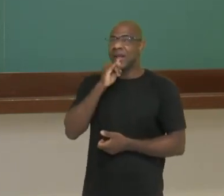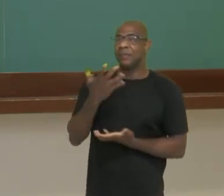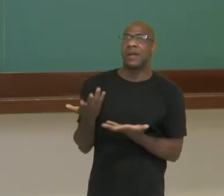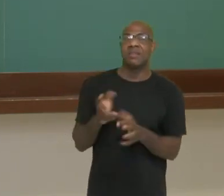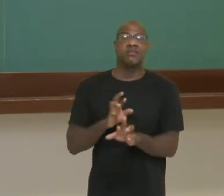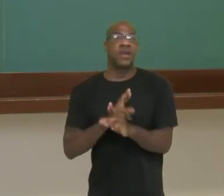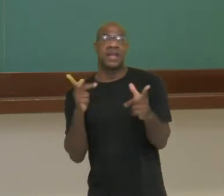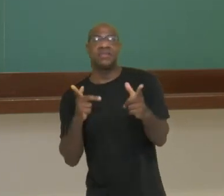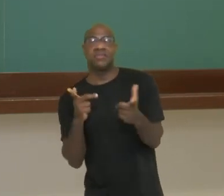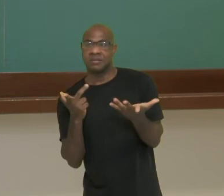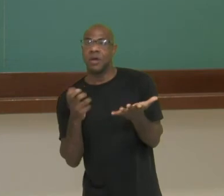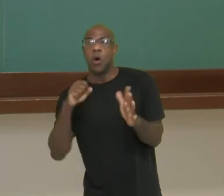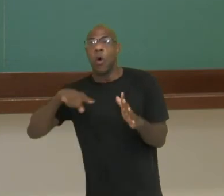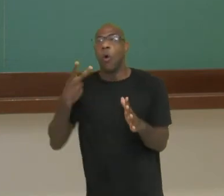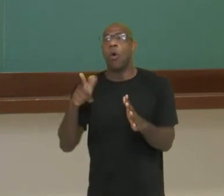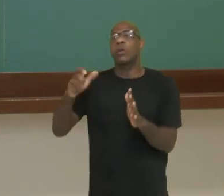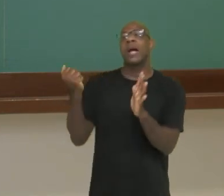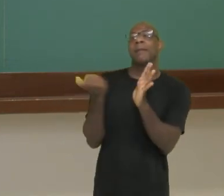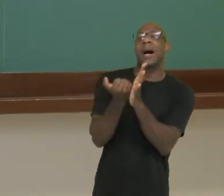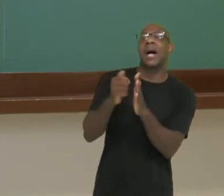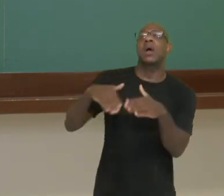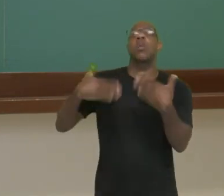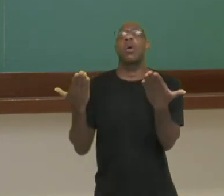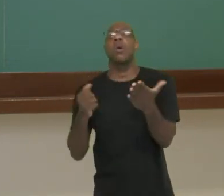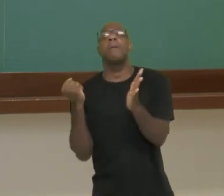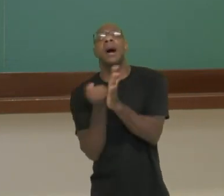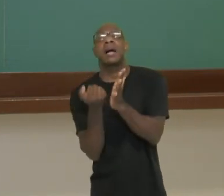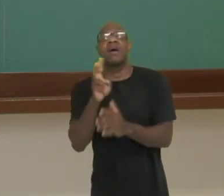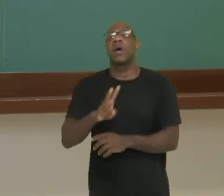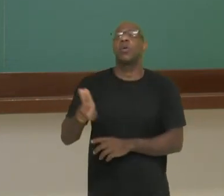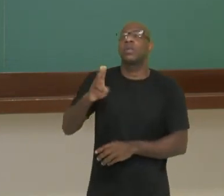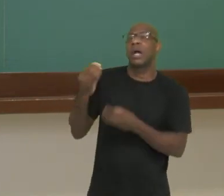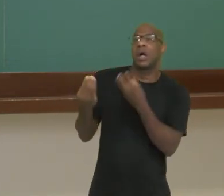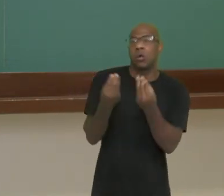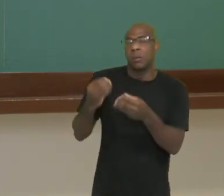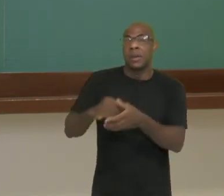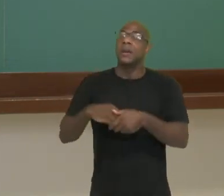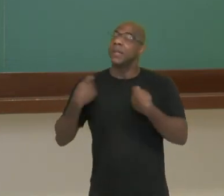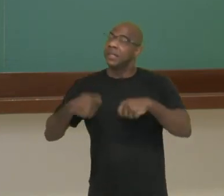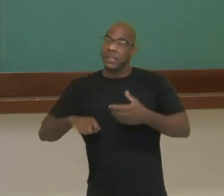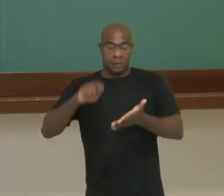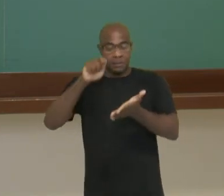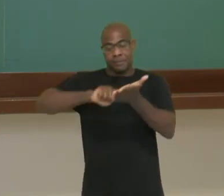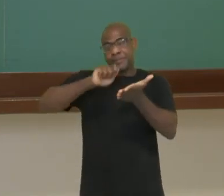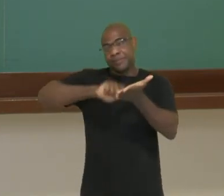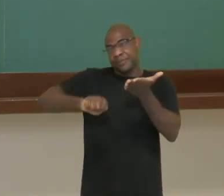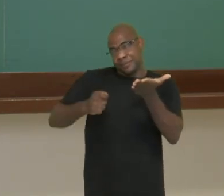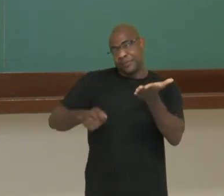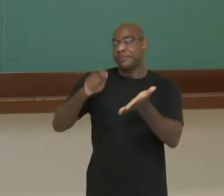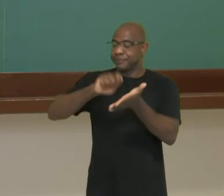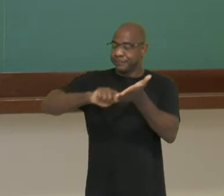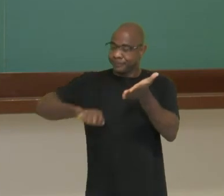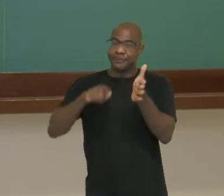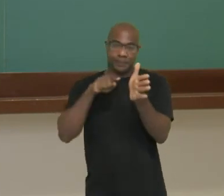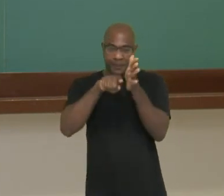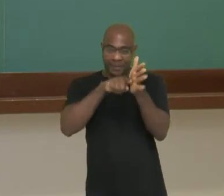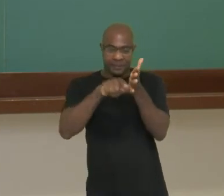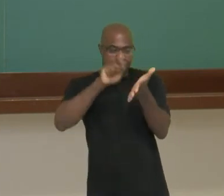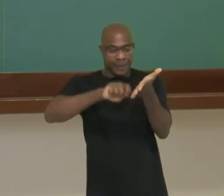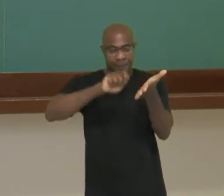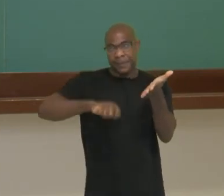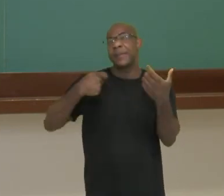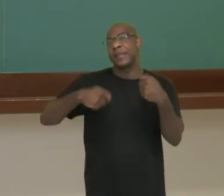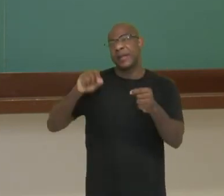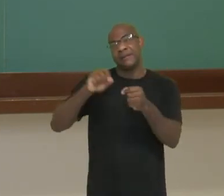diferenças de café ou não. Para isso, né, ela vai ter que formular um instrumento dessa